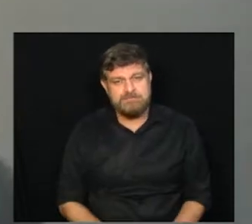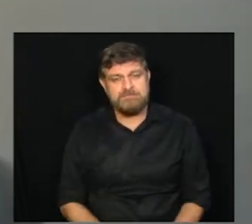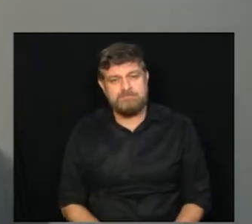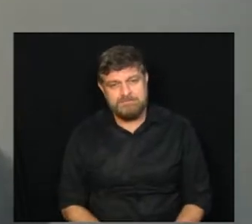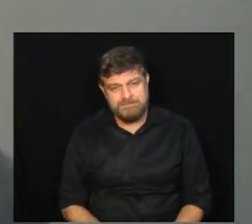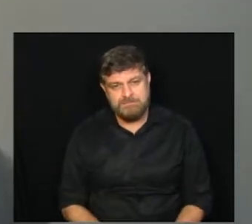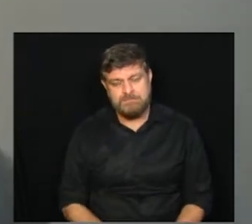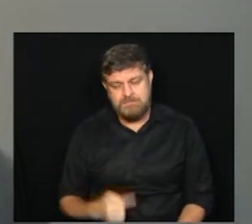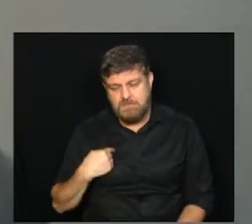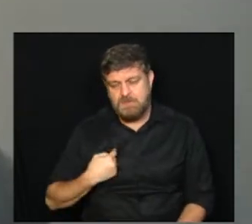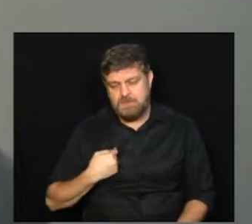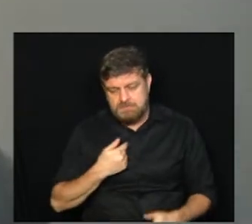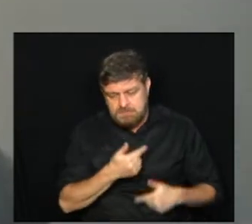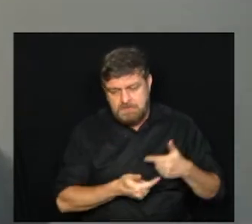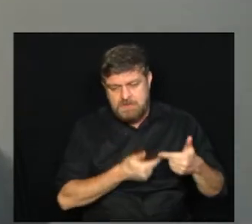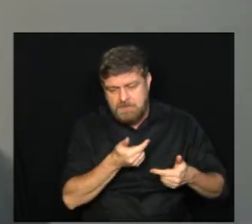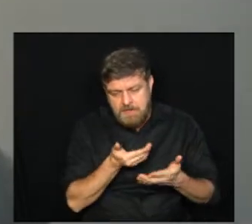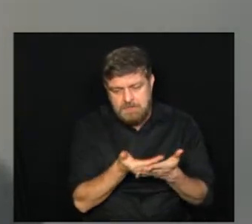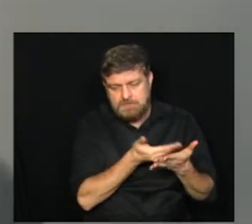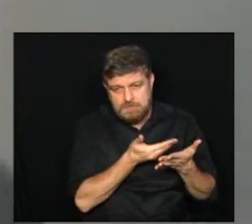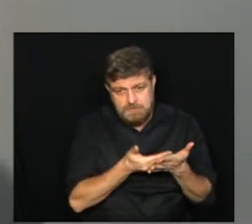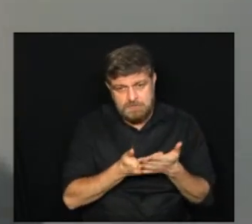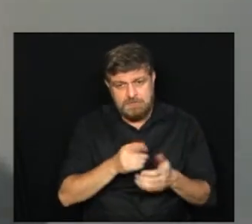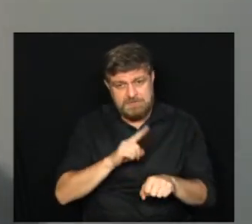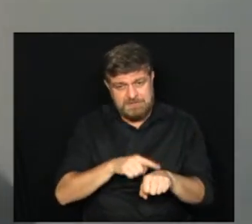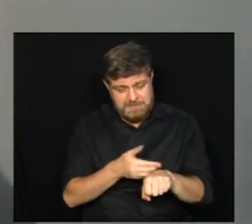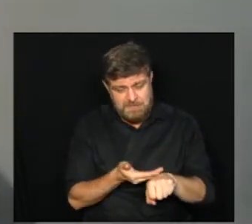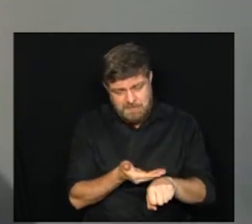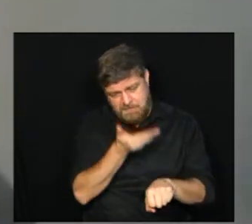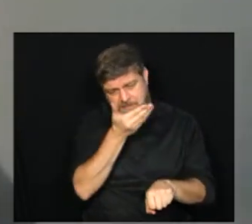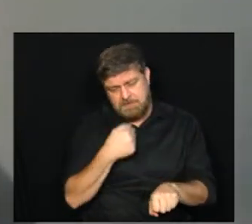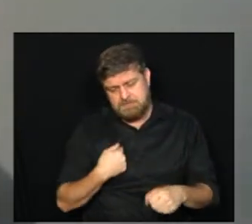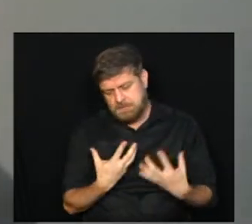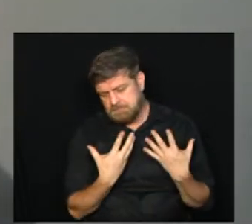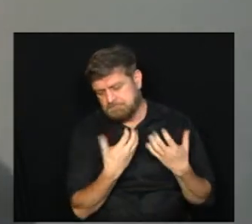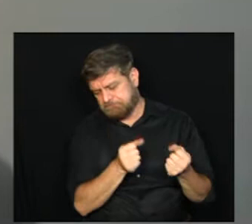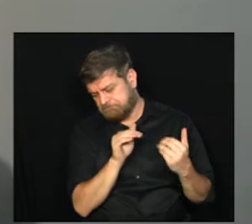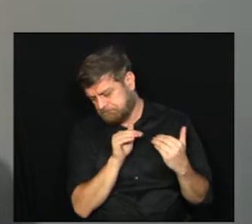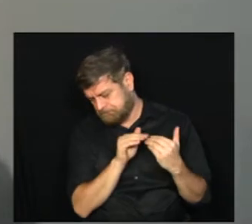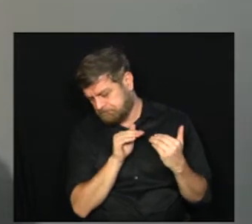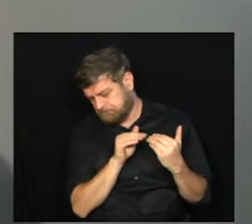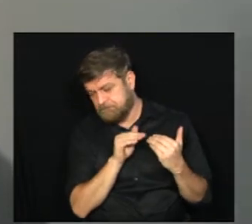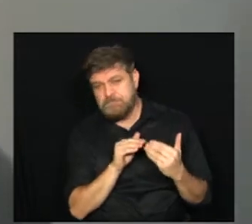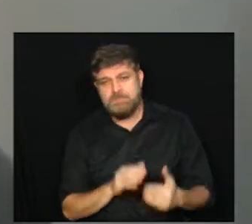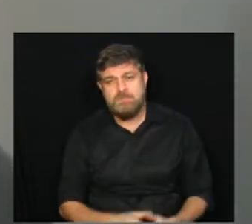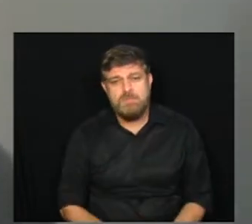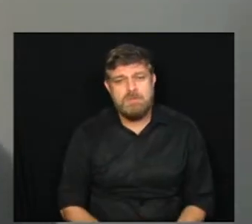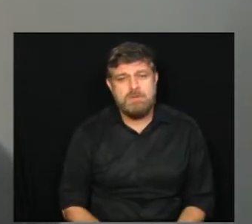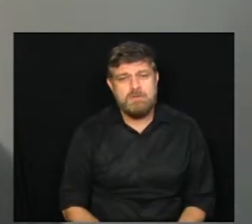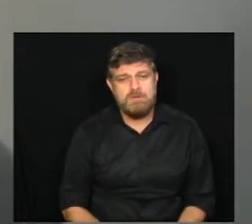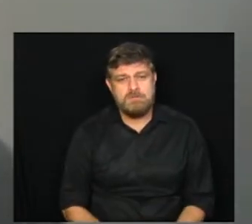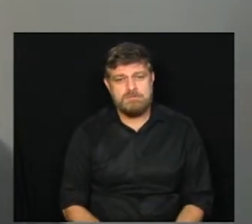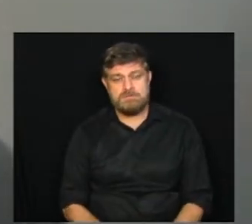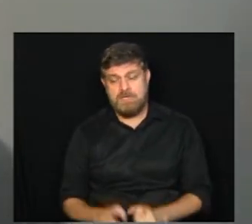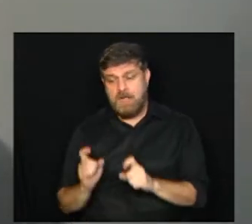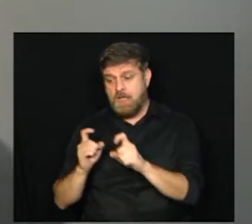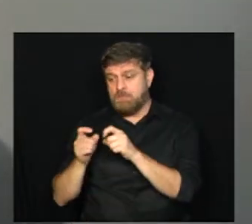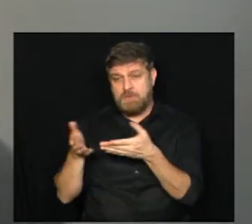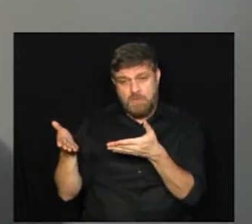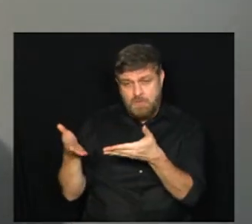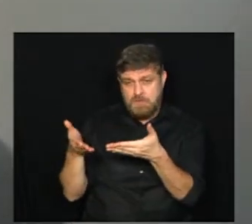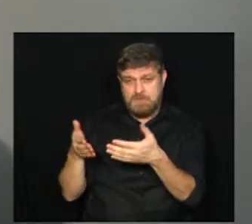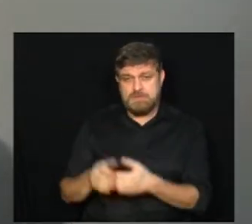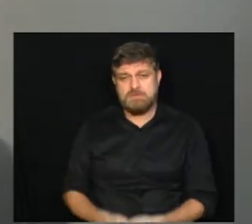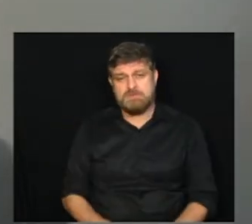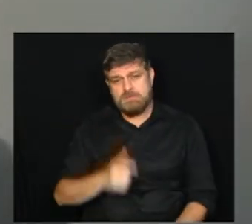continuidade dessa comissão, por um maior prazo, então é favorável. E quanto à reunião de hoje, eu